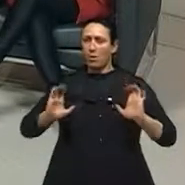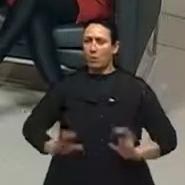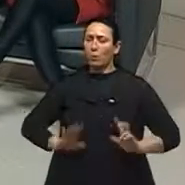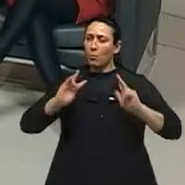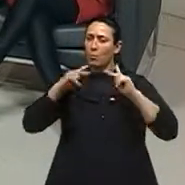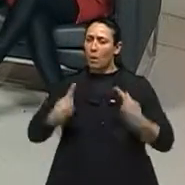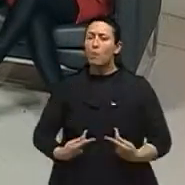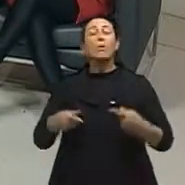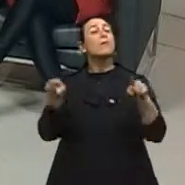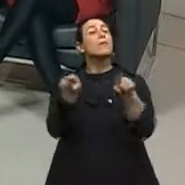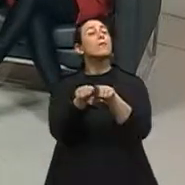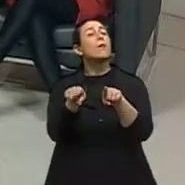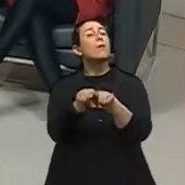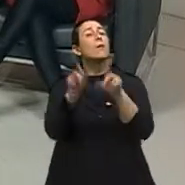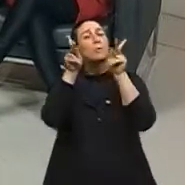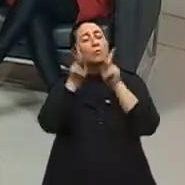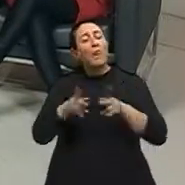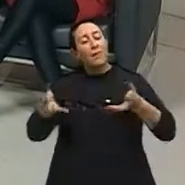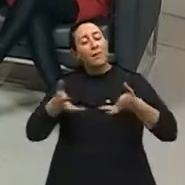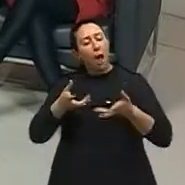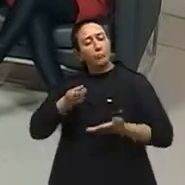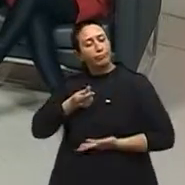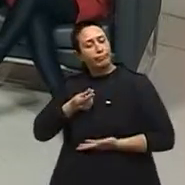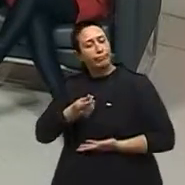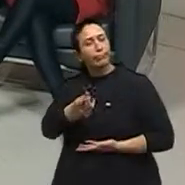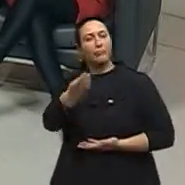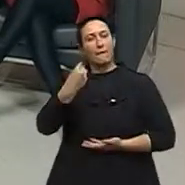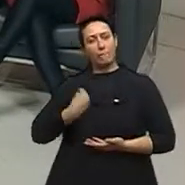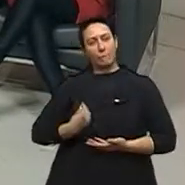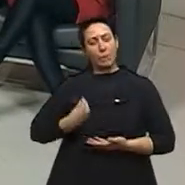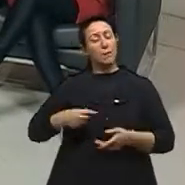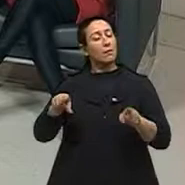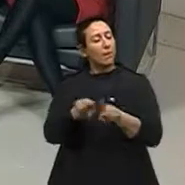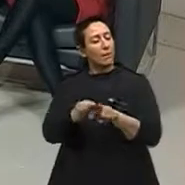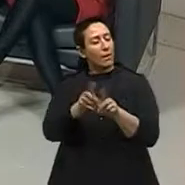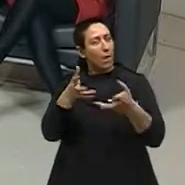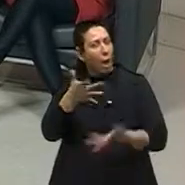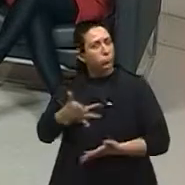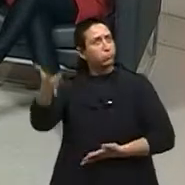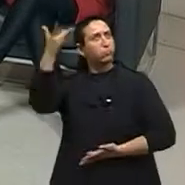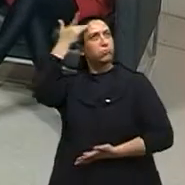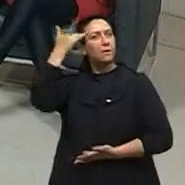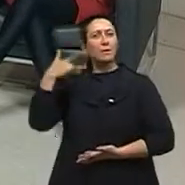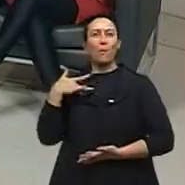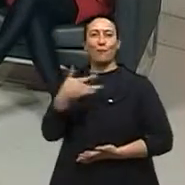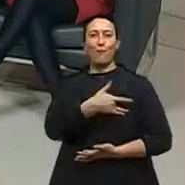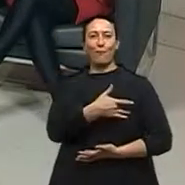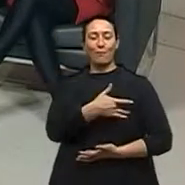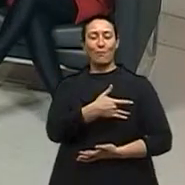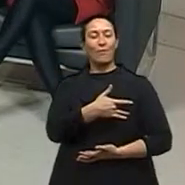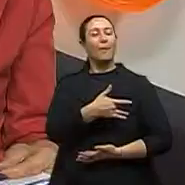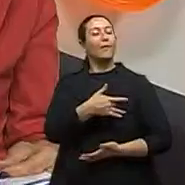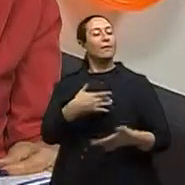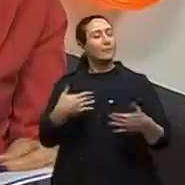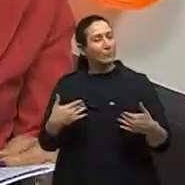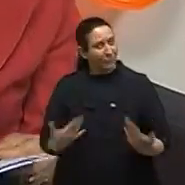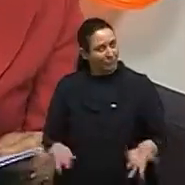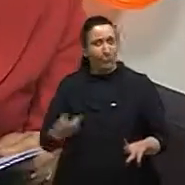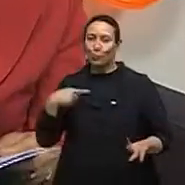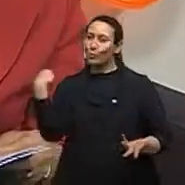aqueles que desejam ter ter longevidade e uma maturidade saudável e feliz aliás o que todos